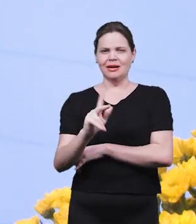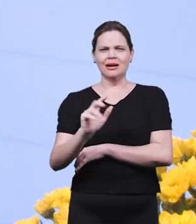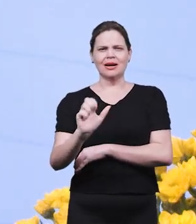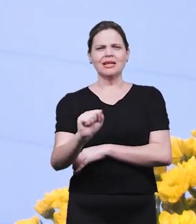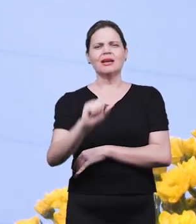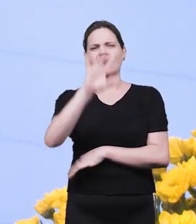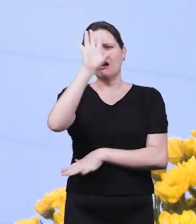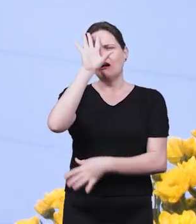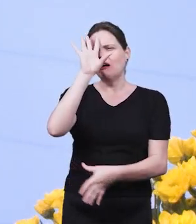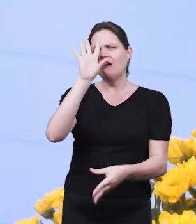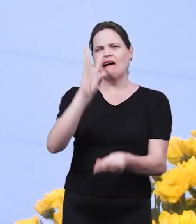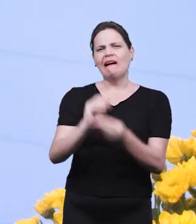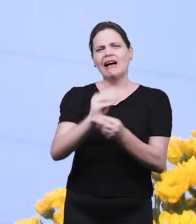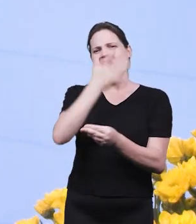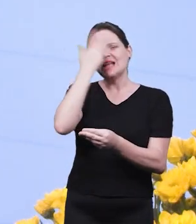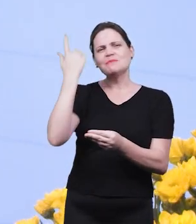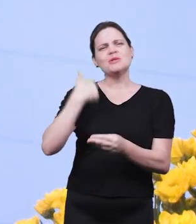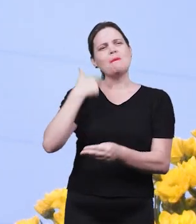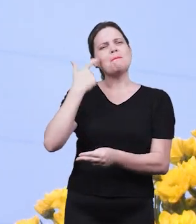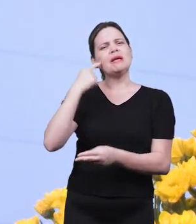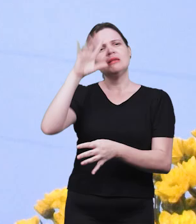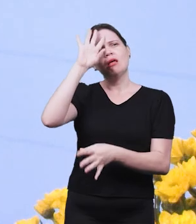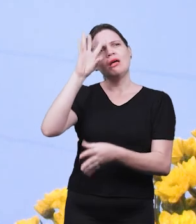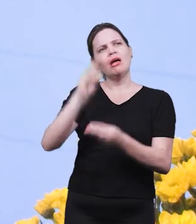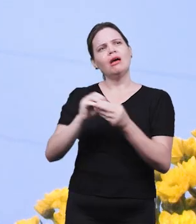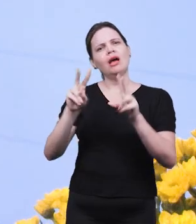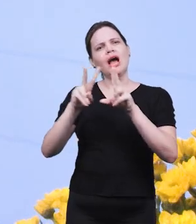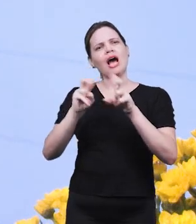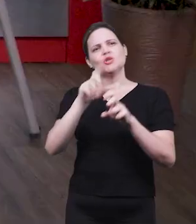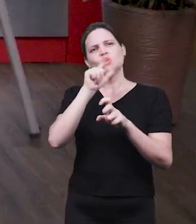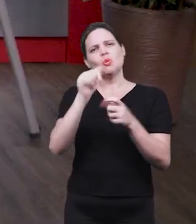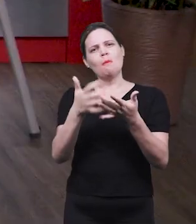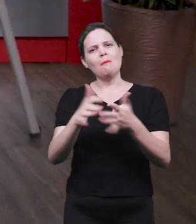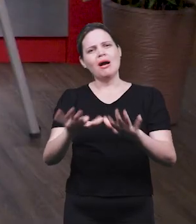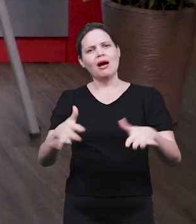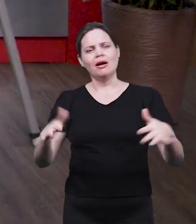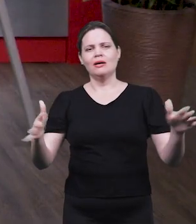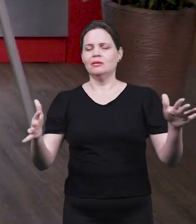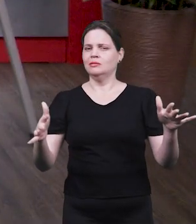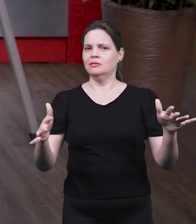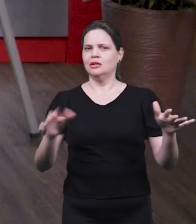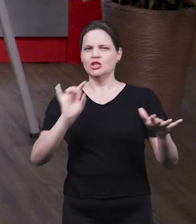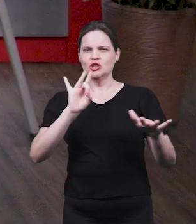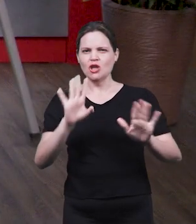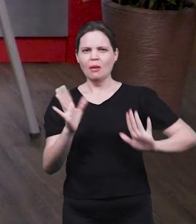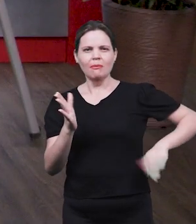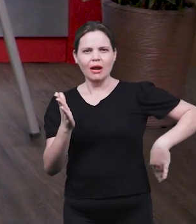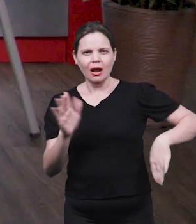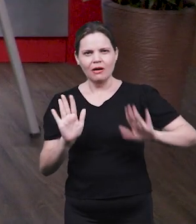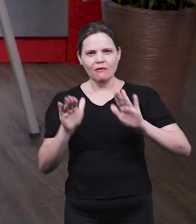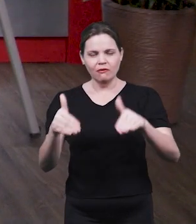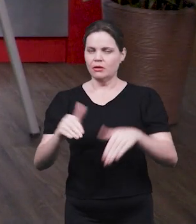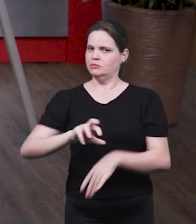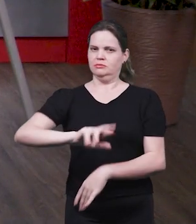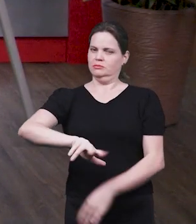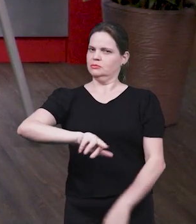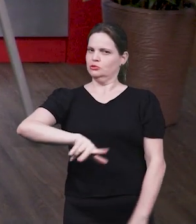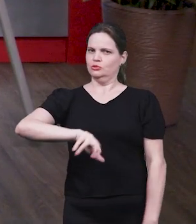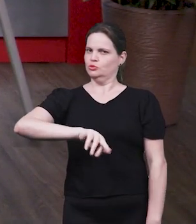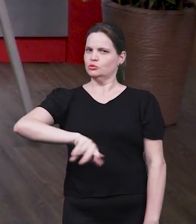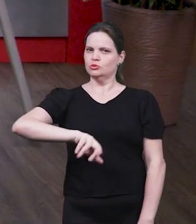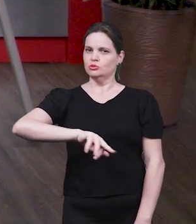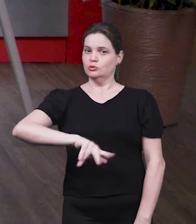levado a essa interpretação, porque Marinha não quer dizer que seja do mar, assim, a praia que seja o mar, não é isso.